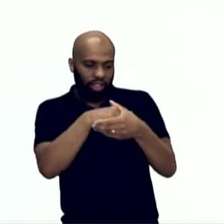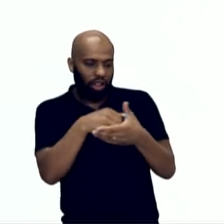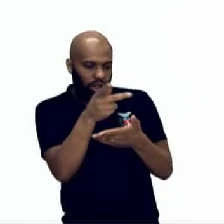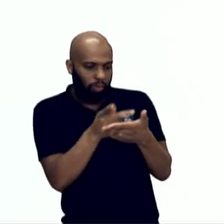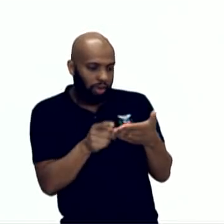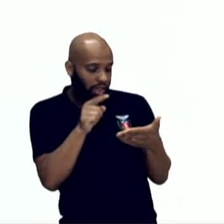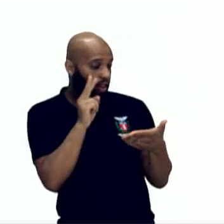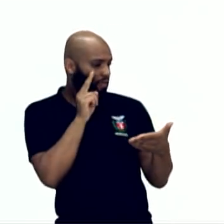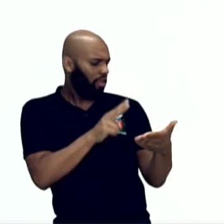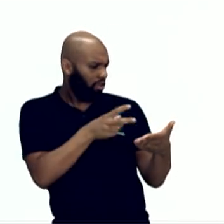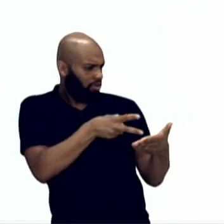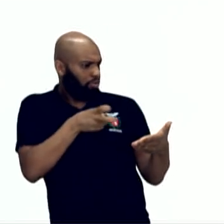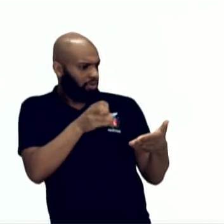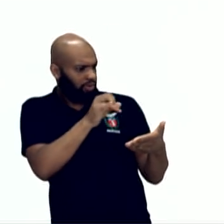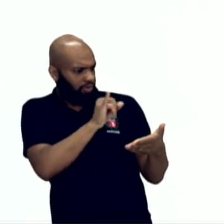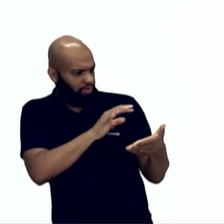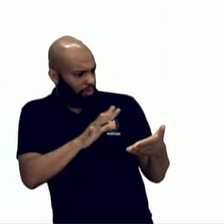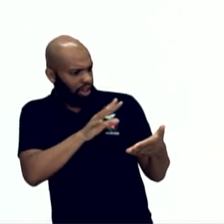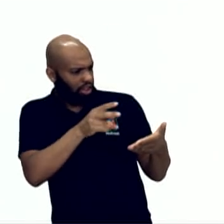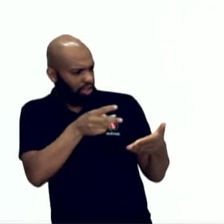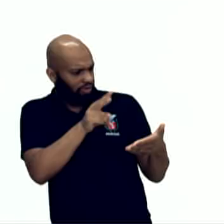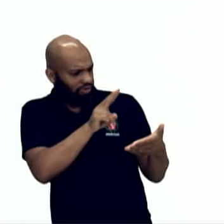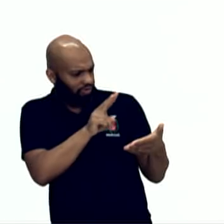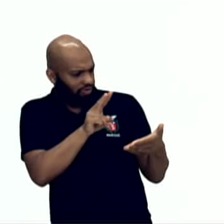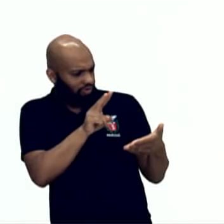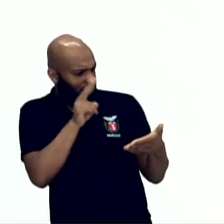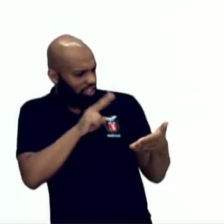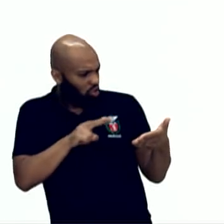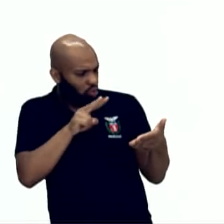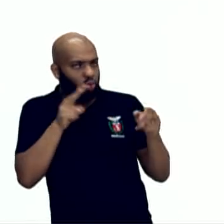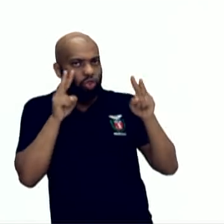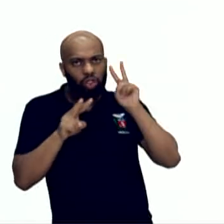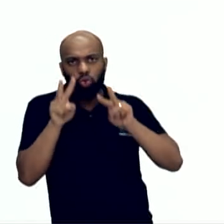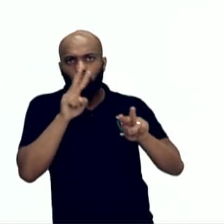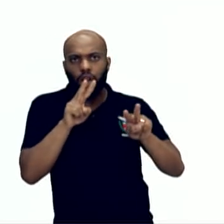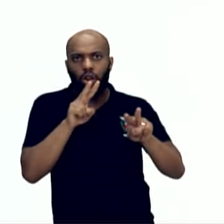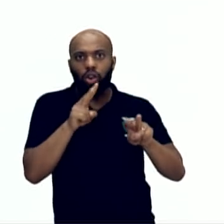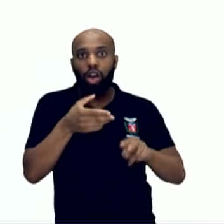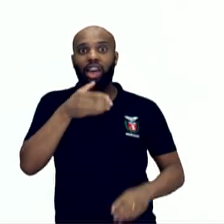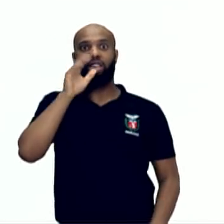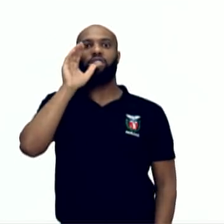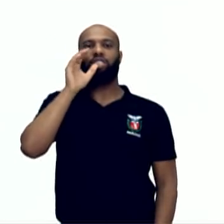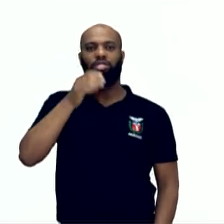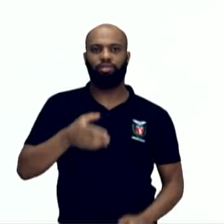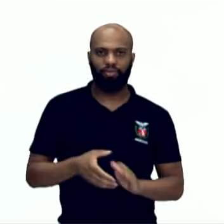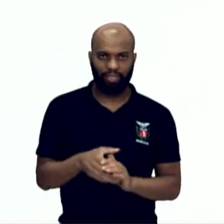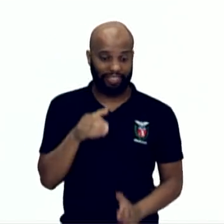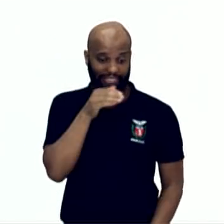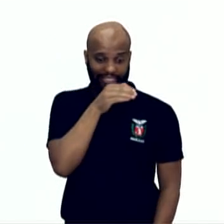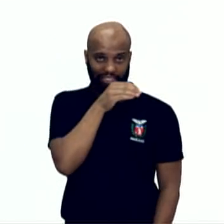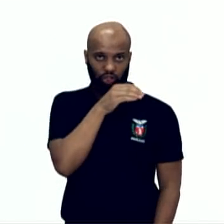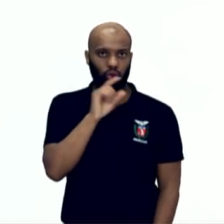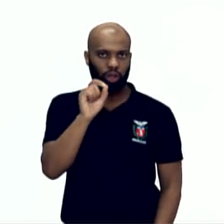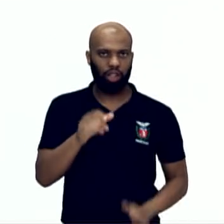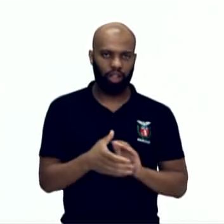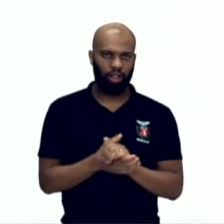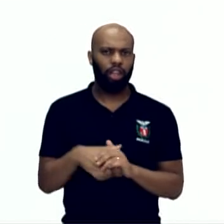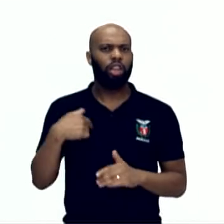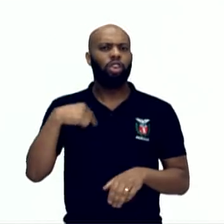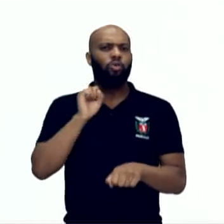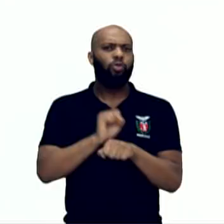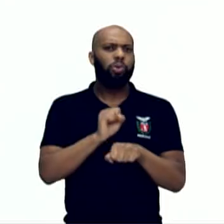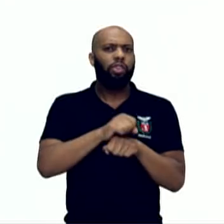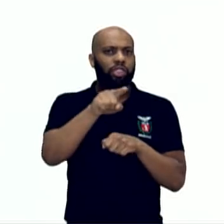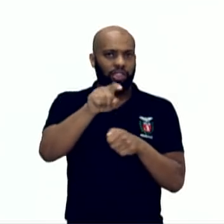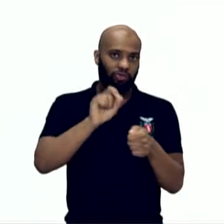e perceber? Que elemento visual nos remete à ideia de bebida quente? Tudo bem? Vou deixar um tempinho e